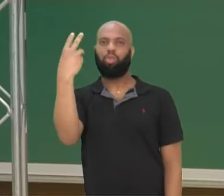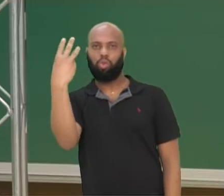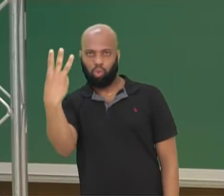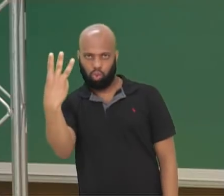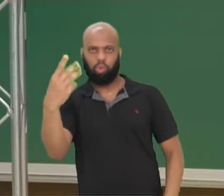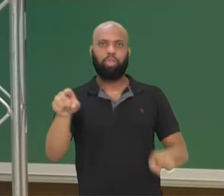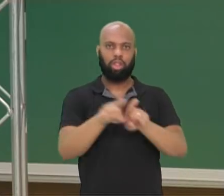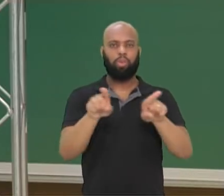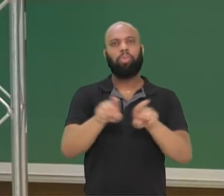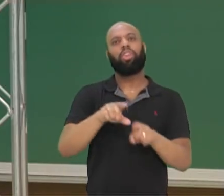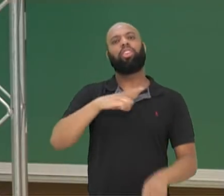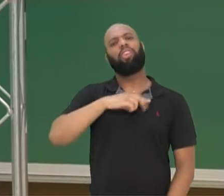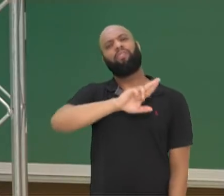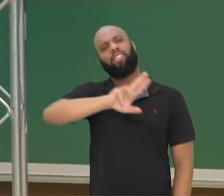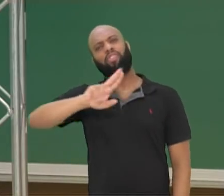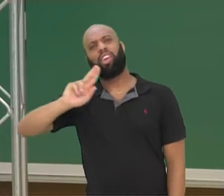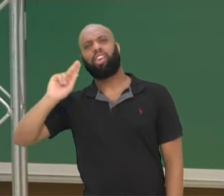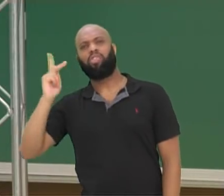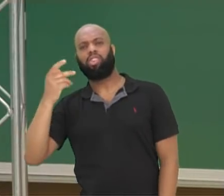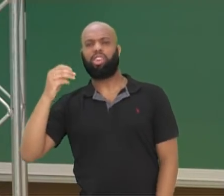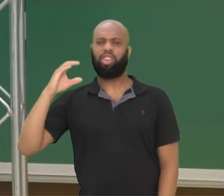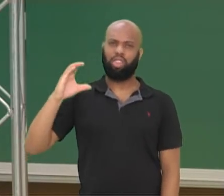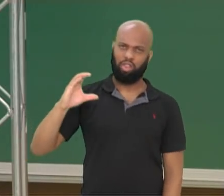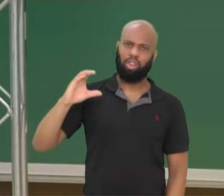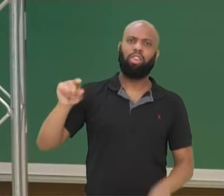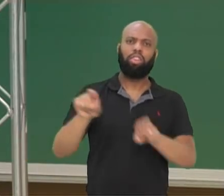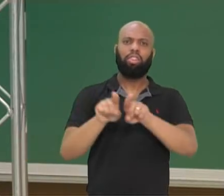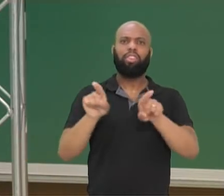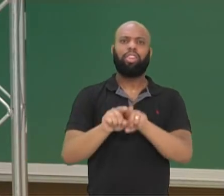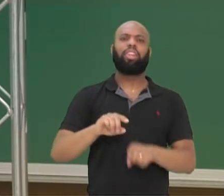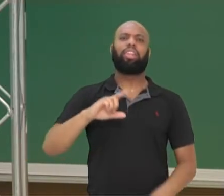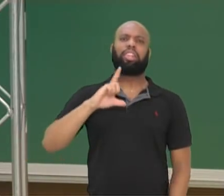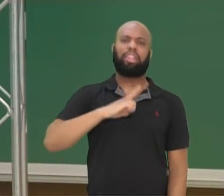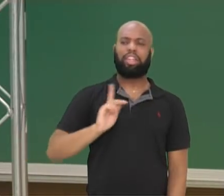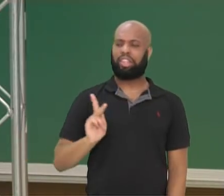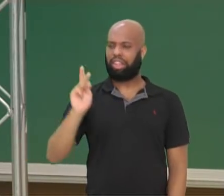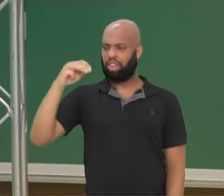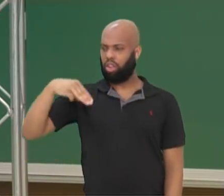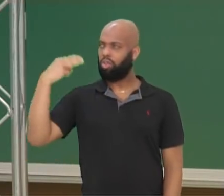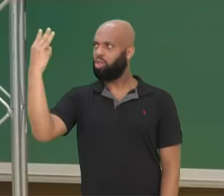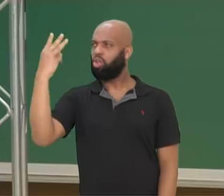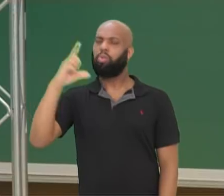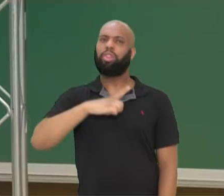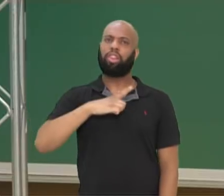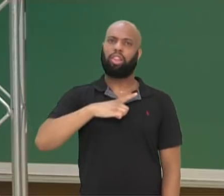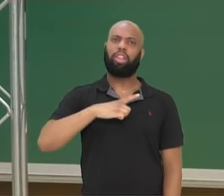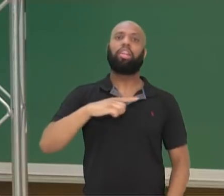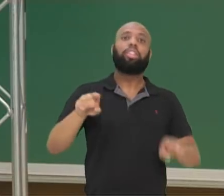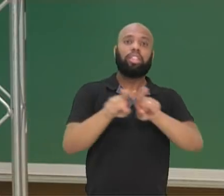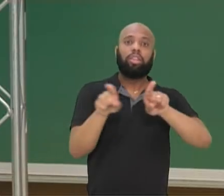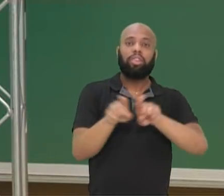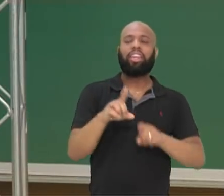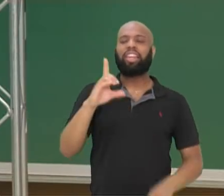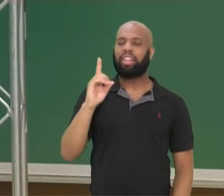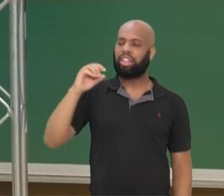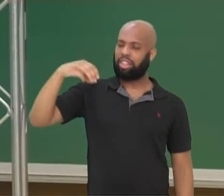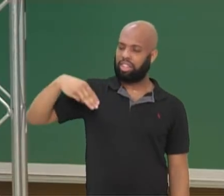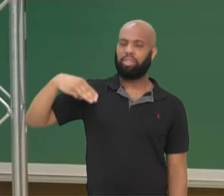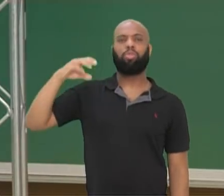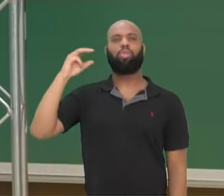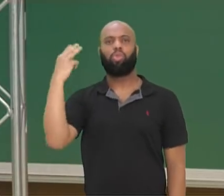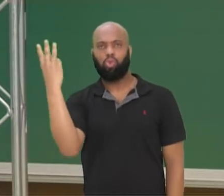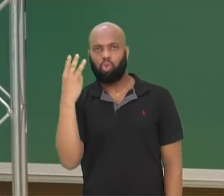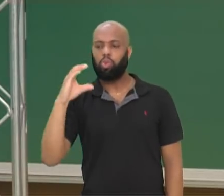decâmetro cúbico, o hectômetro cúbico e assim por diante. E você tem os submúltiplos, o decímetro cúbico, o centímetro